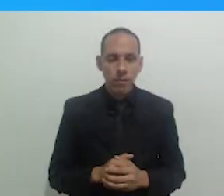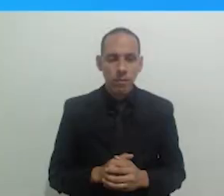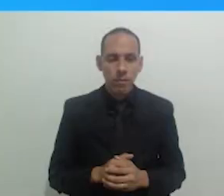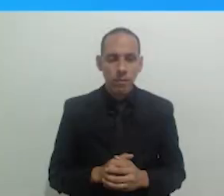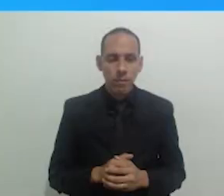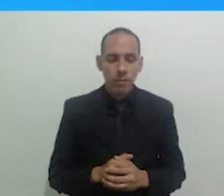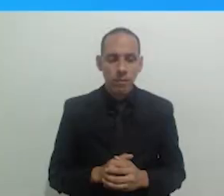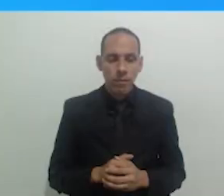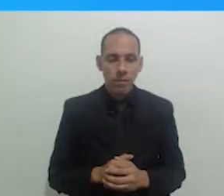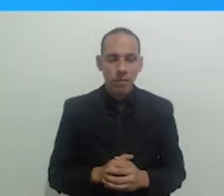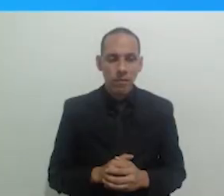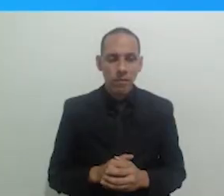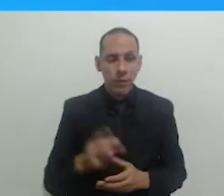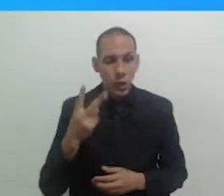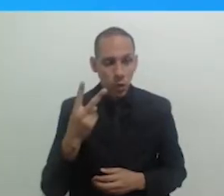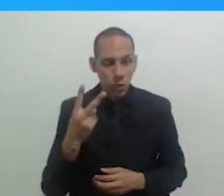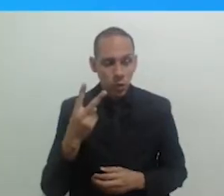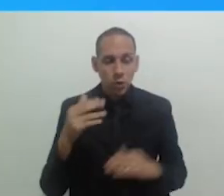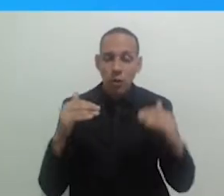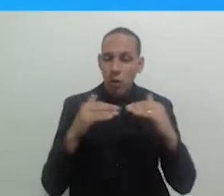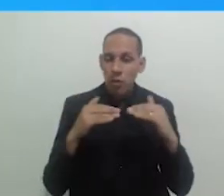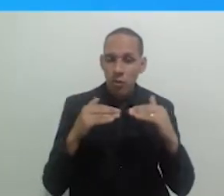Agora, 2 votos concordando.